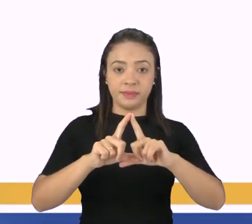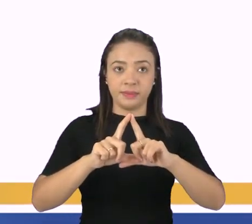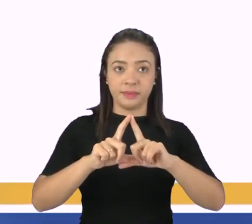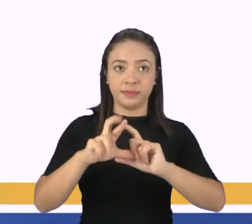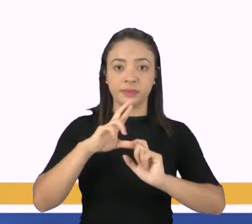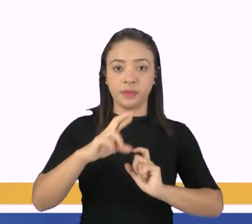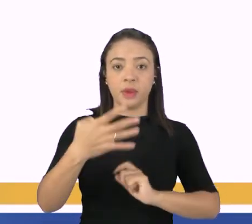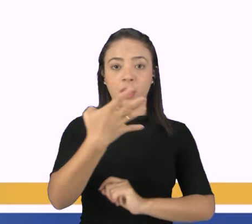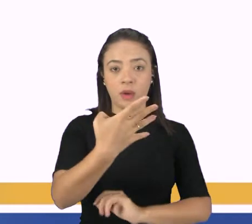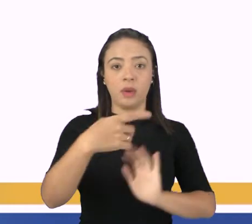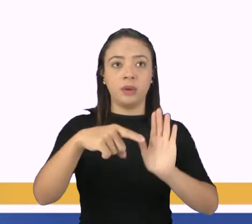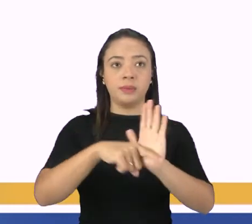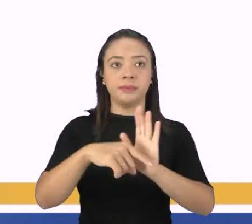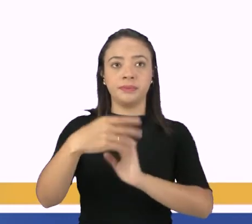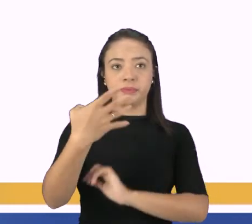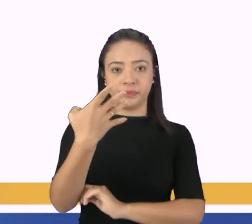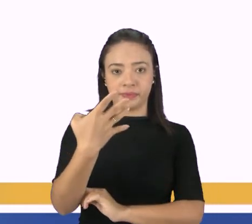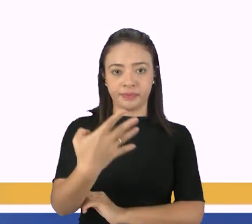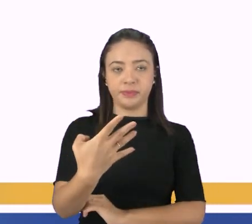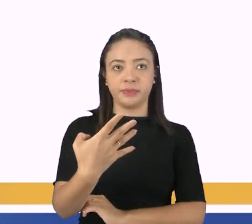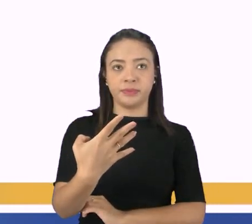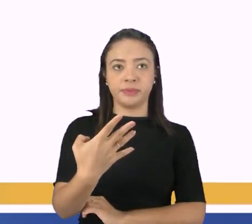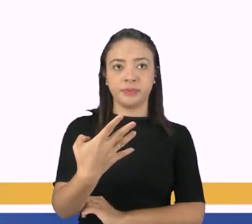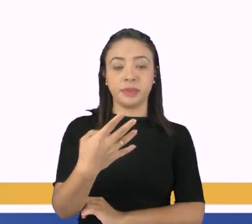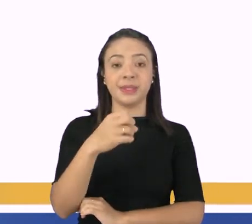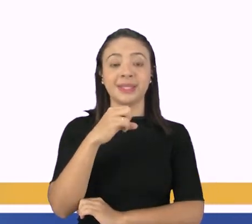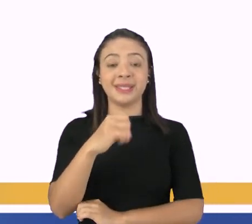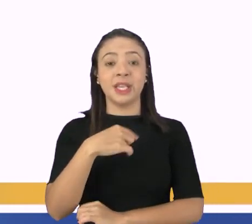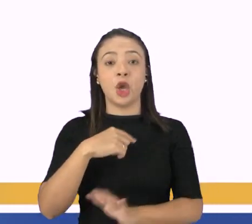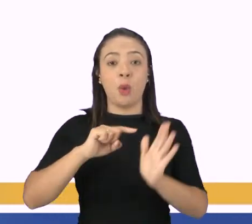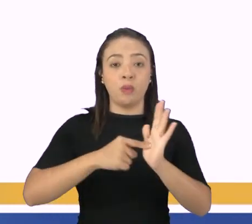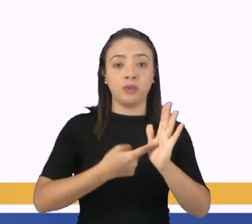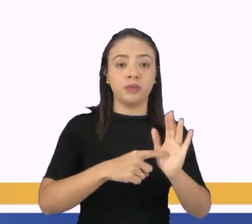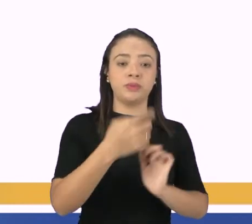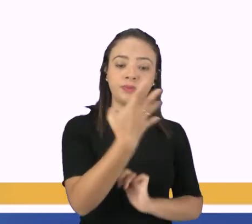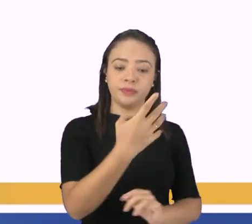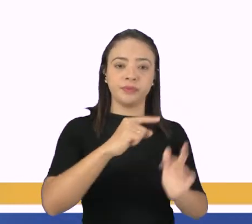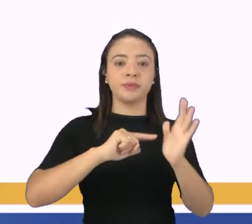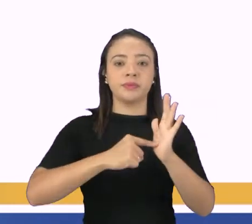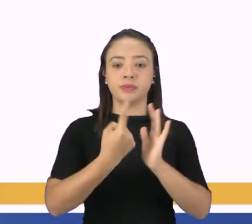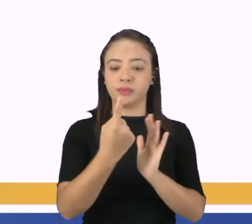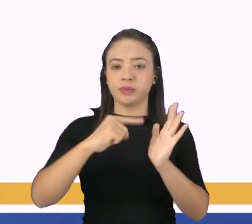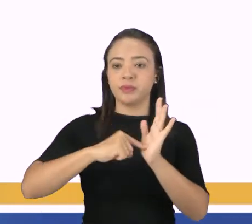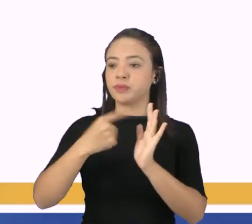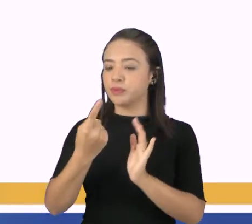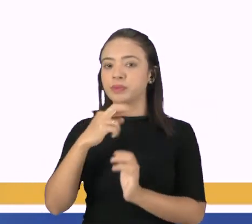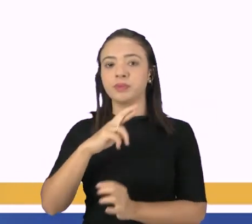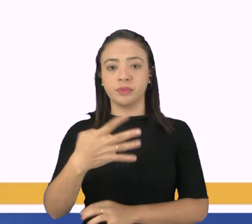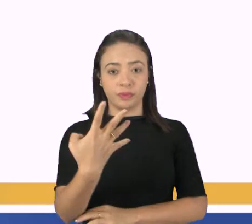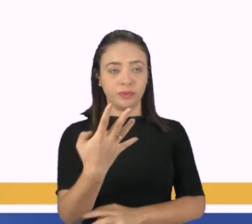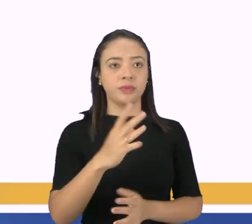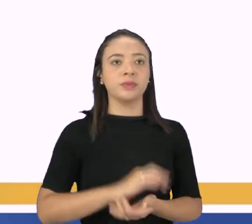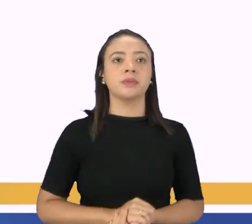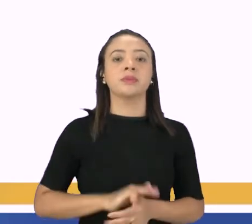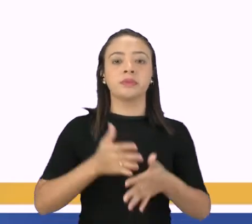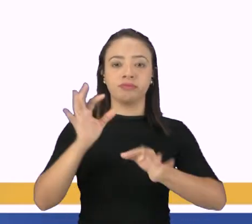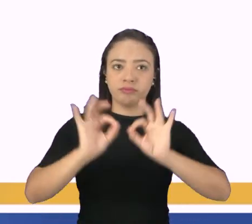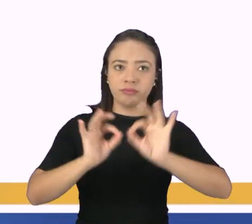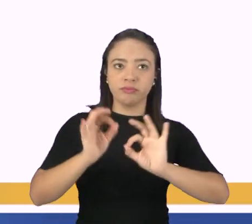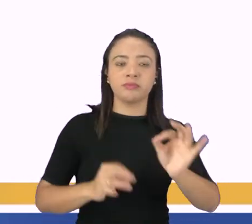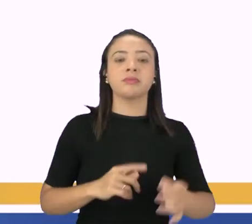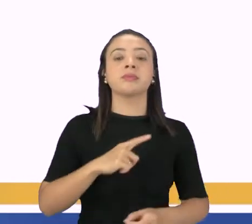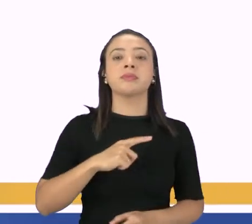delta, menos 2 ao quadrado é 4, e observe que multiplicando 4 vezes 1 vezes 1, temos 4, né? E aí, fazendo o jogo de